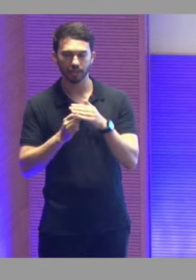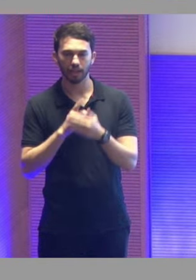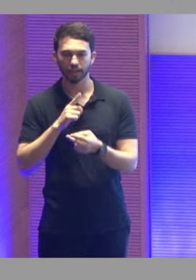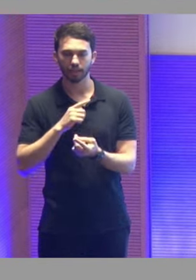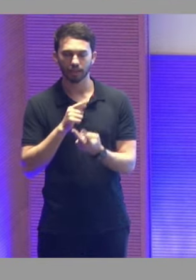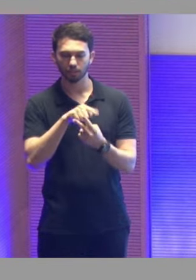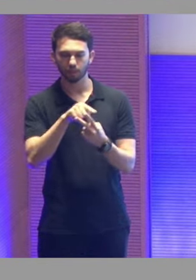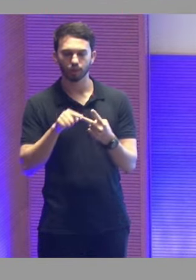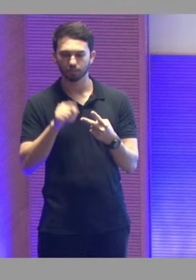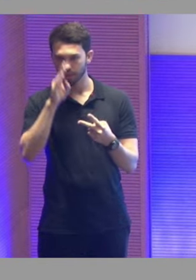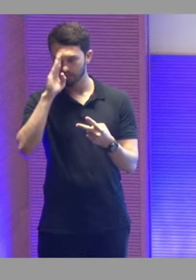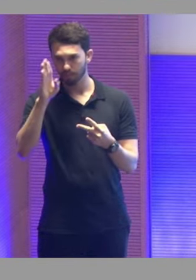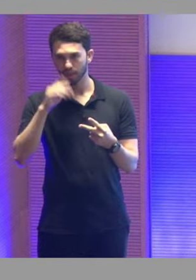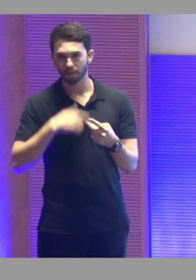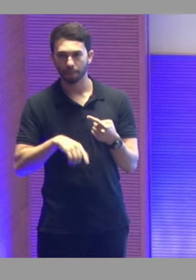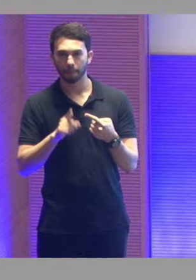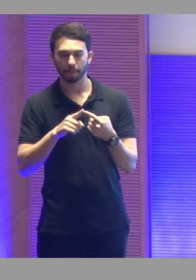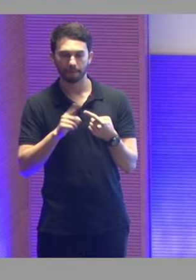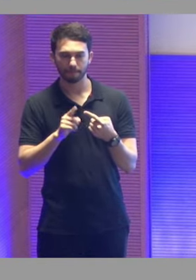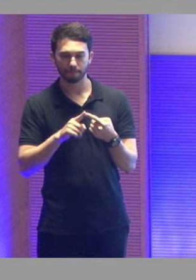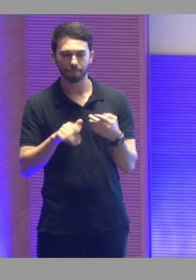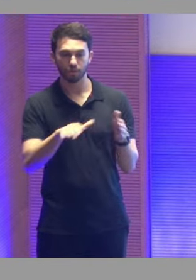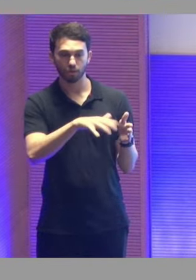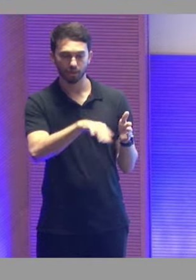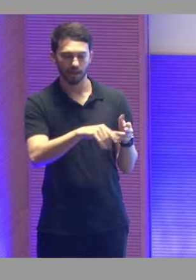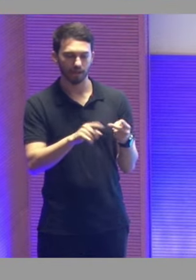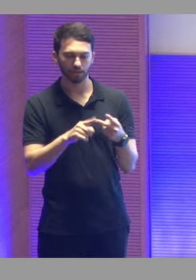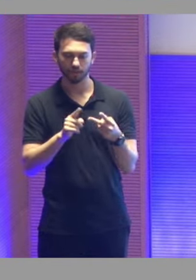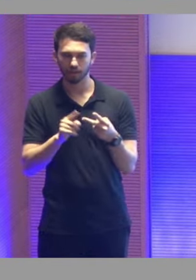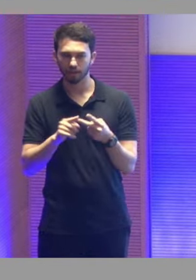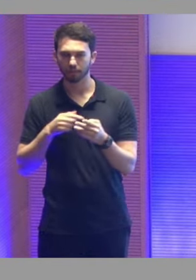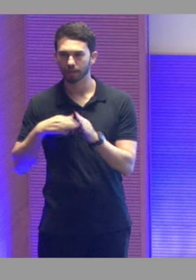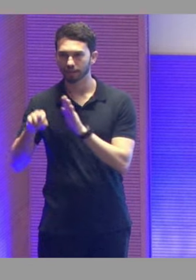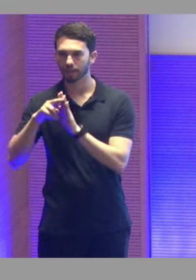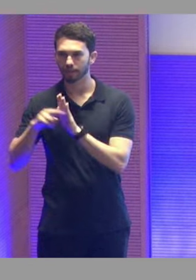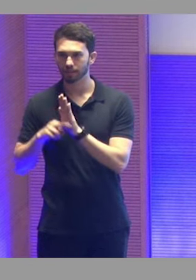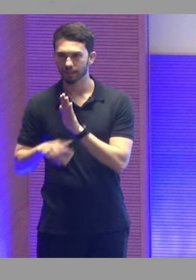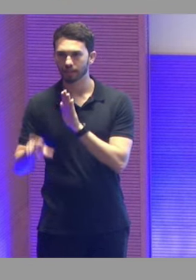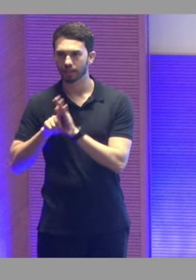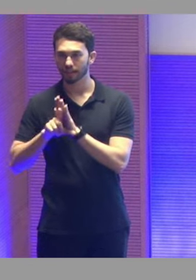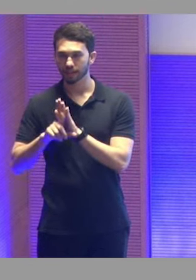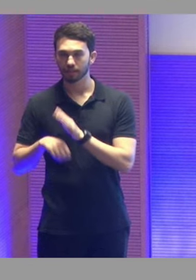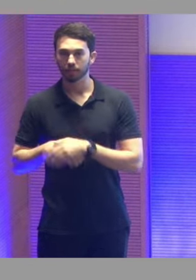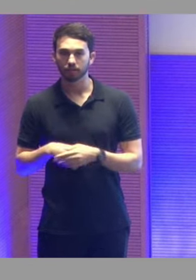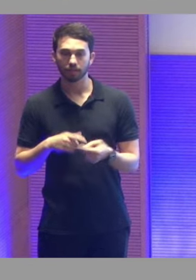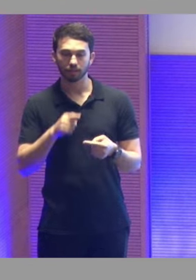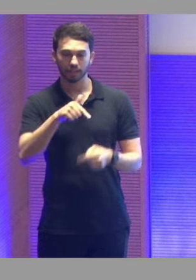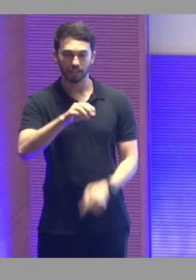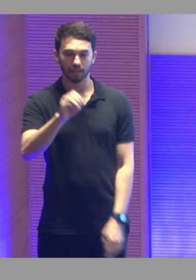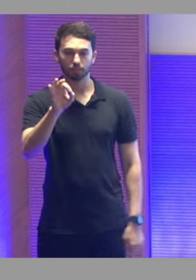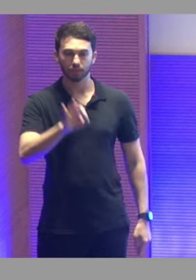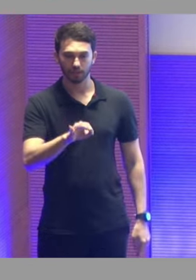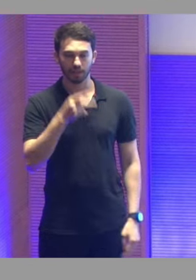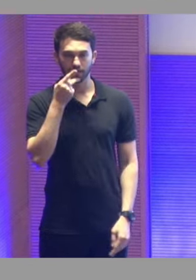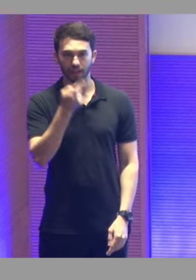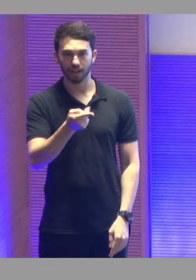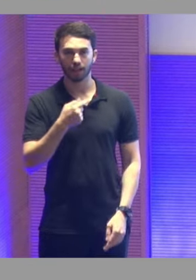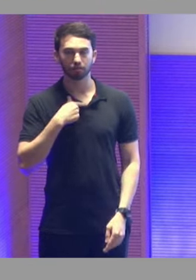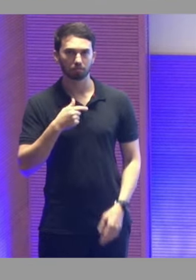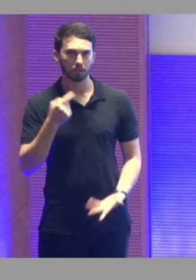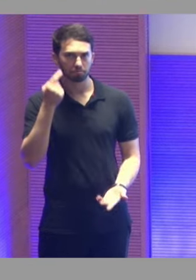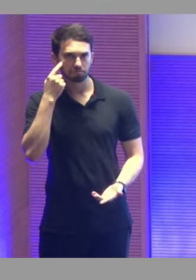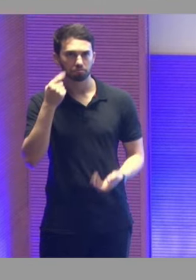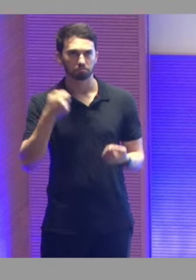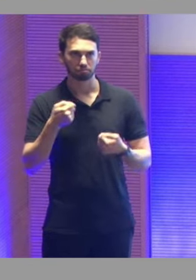em dois principais riscos né então a gente vai ter os riscos de mercado e os riscos regulatórios eh mais de 70% das organizações disseram